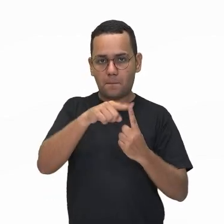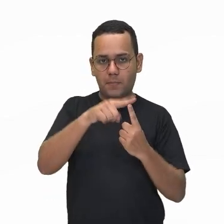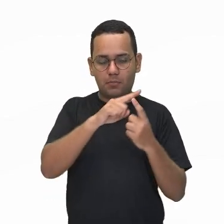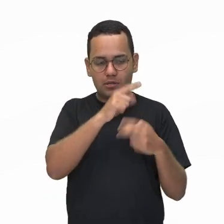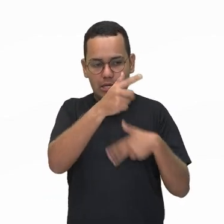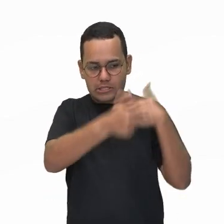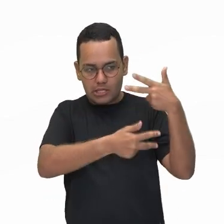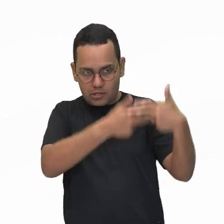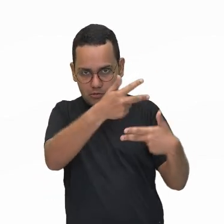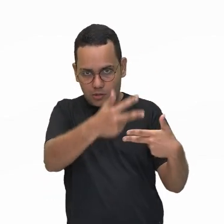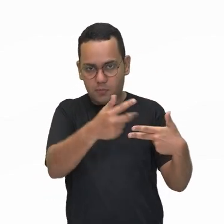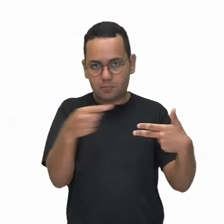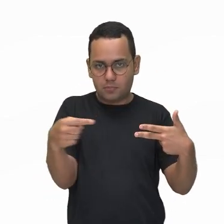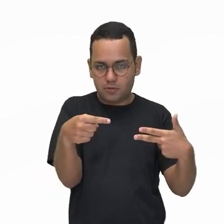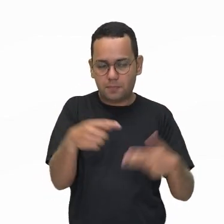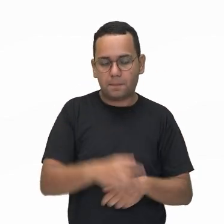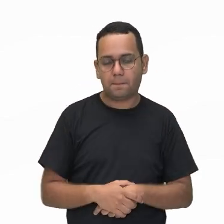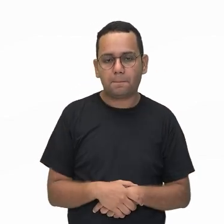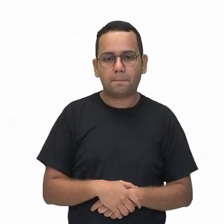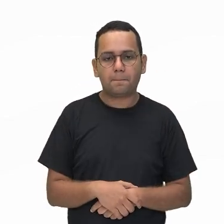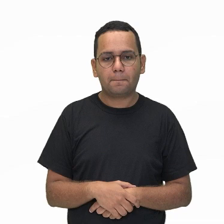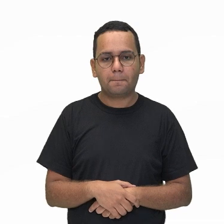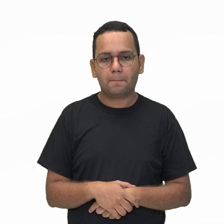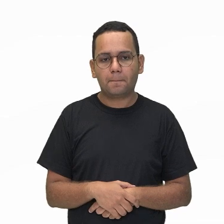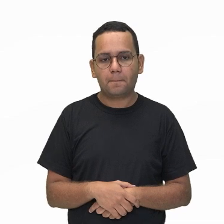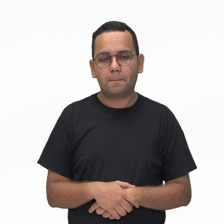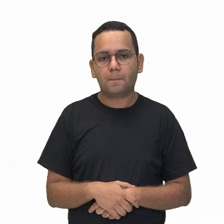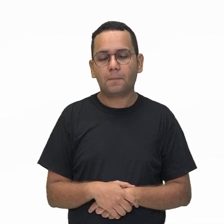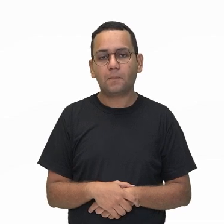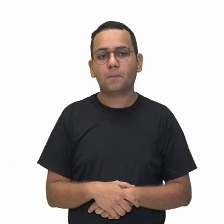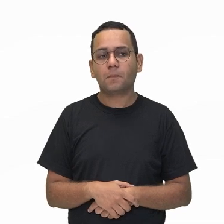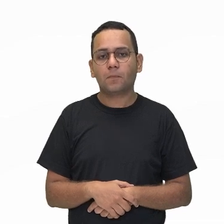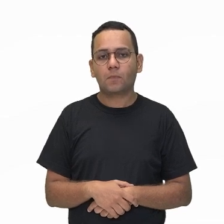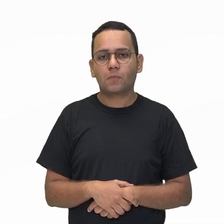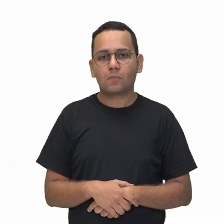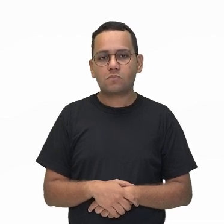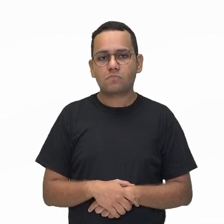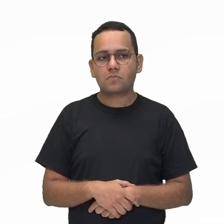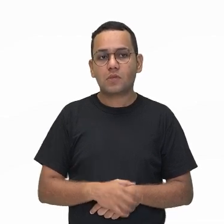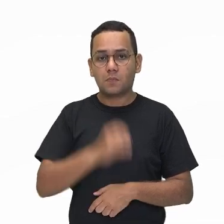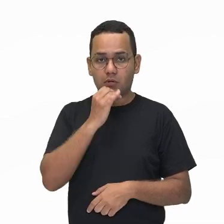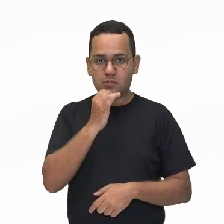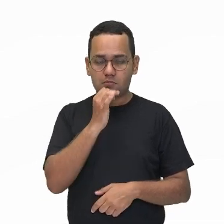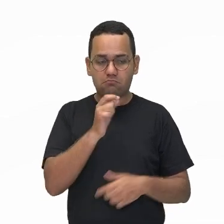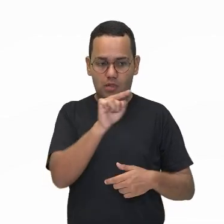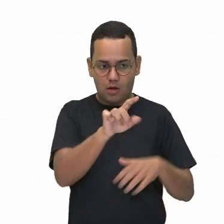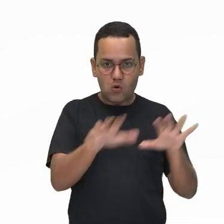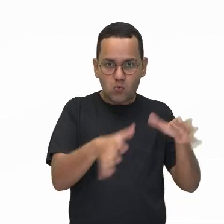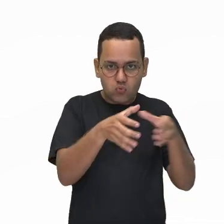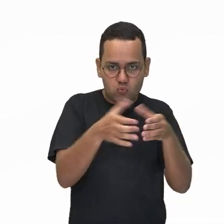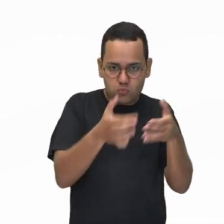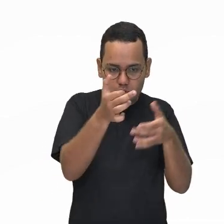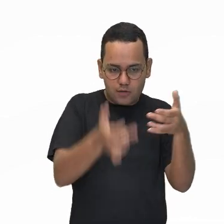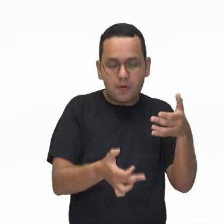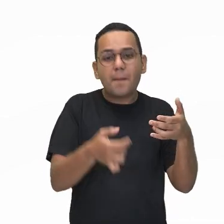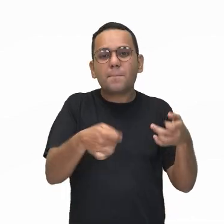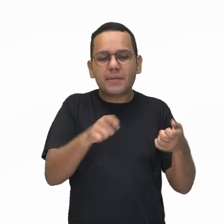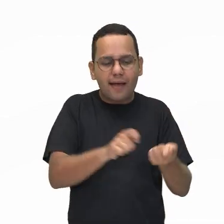seres vivos, tá? Quando eles precisam, então, se adaptar àqueles